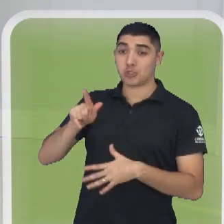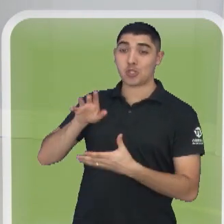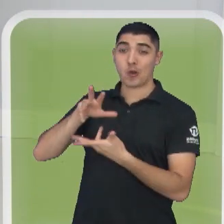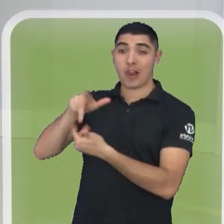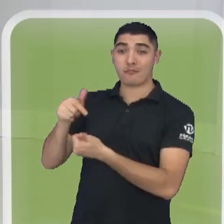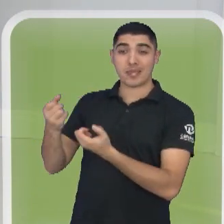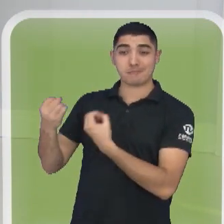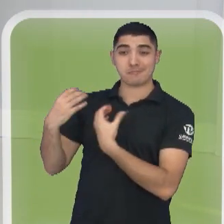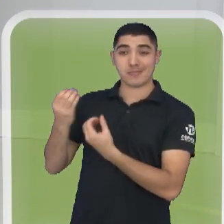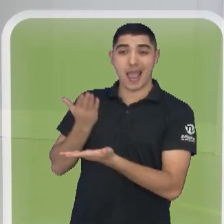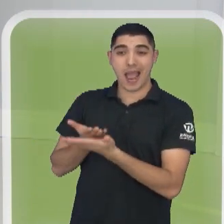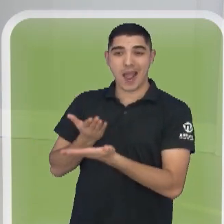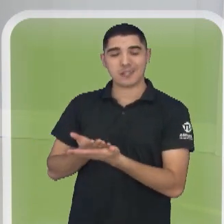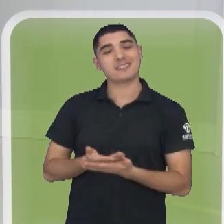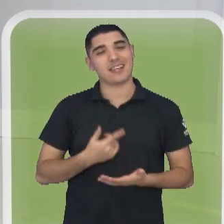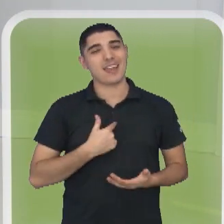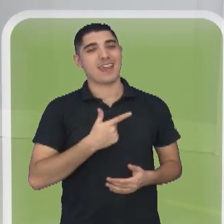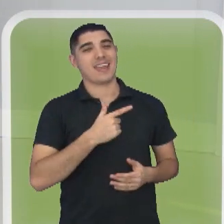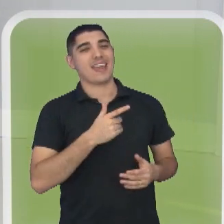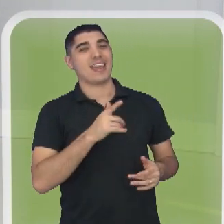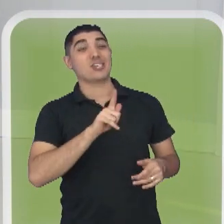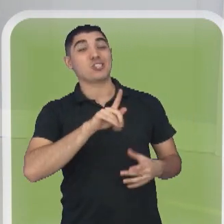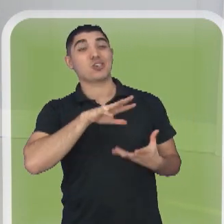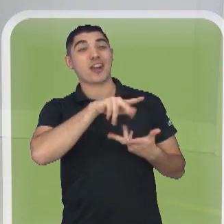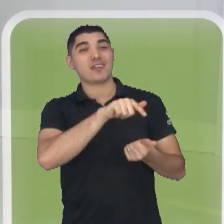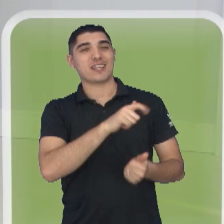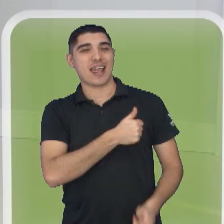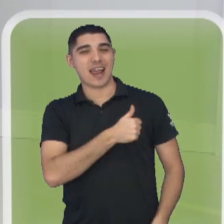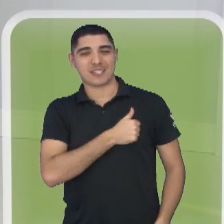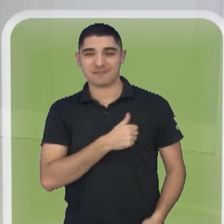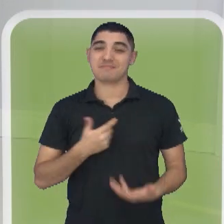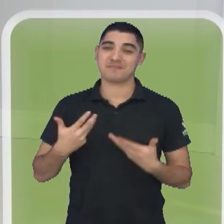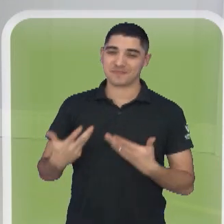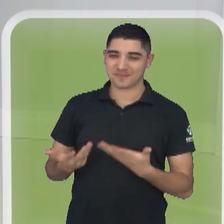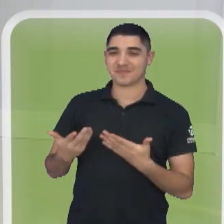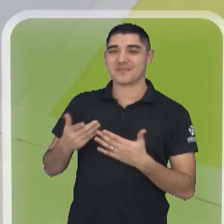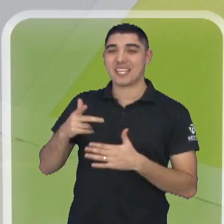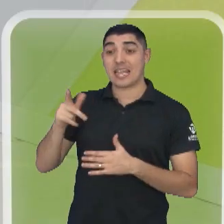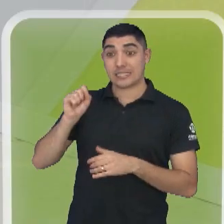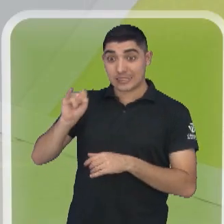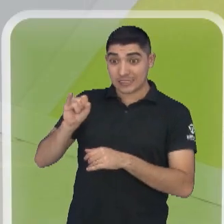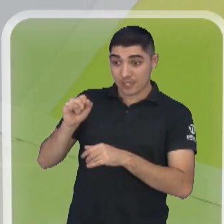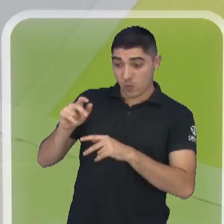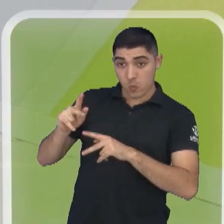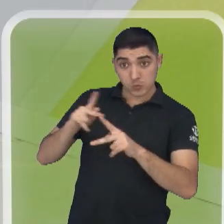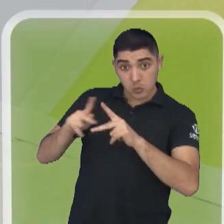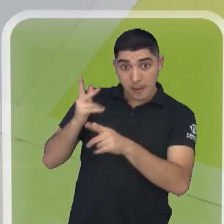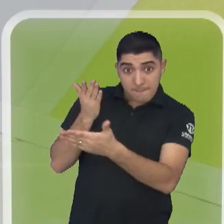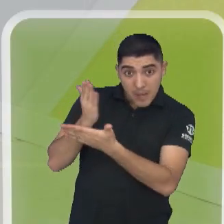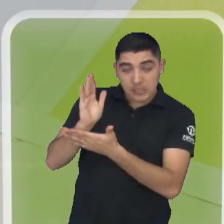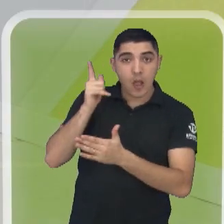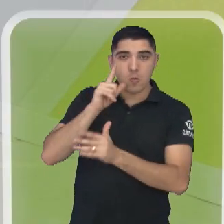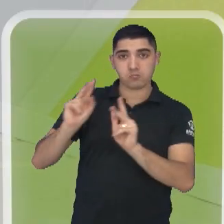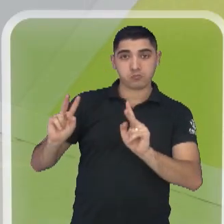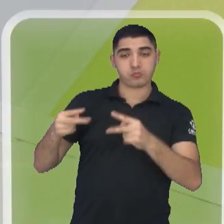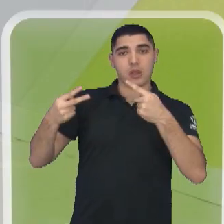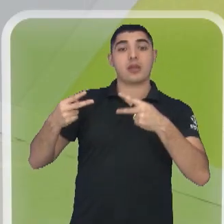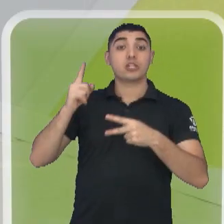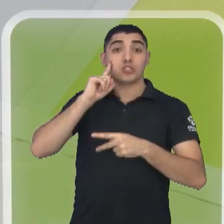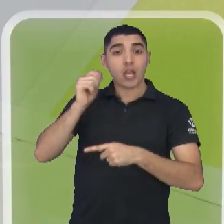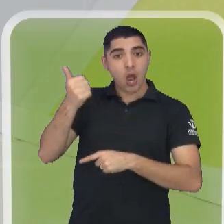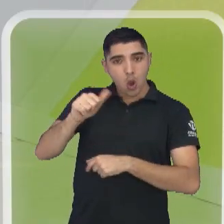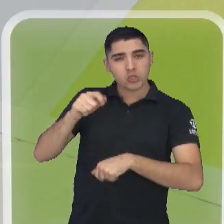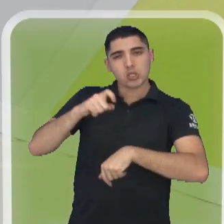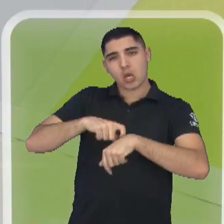história, um espetáculo. Geografia canadense é comigo mesmo. Um espetáculo. Se o São José se classificar, faz as semifinais no próprio dia 11, por